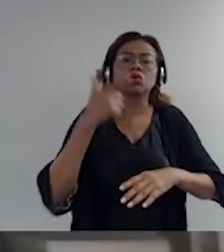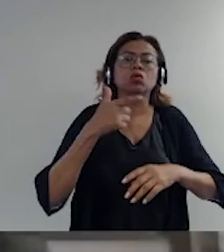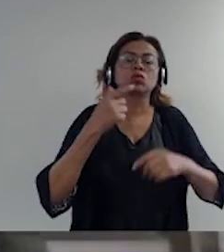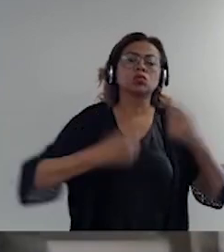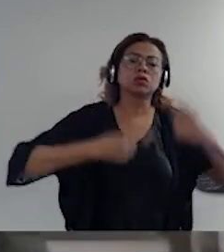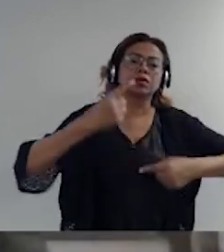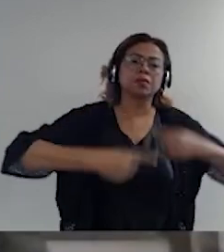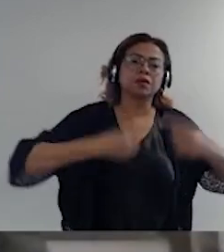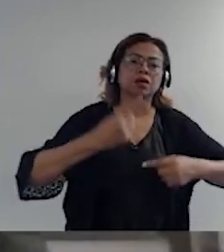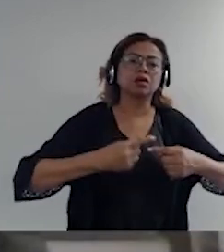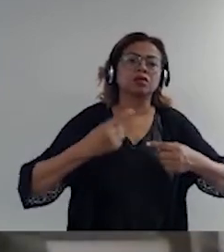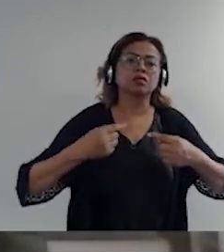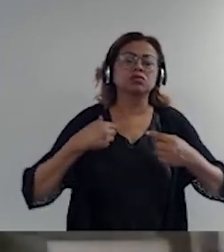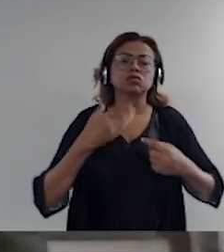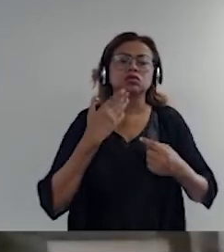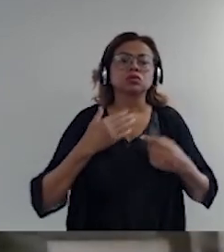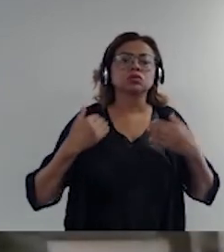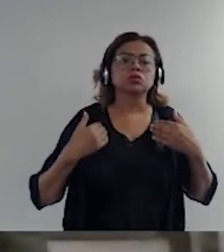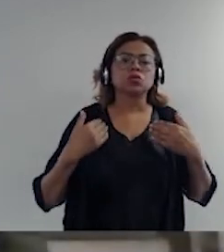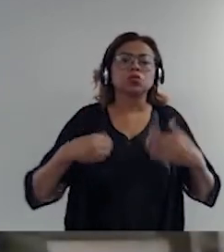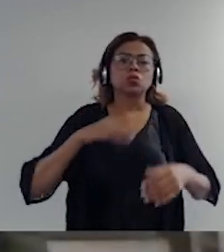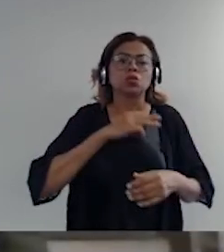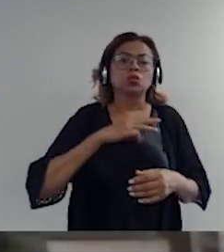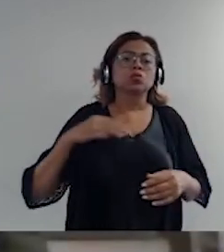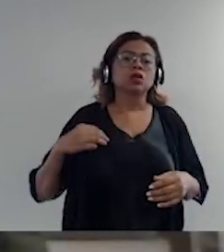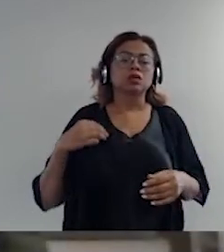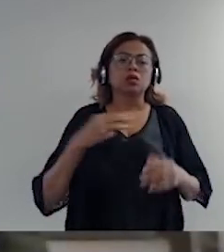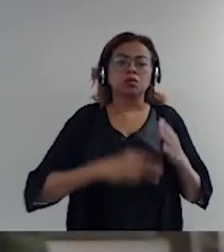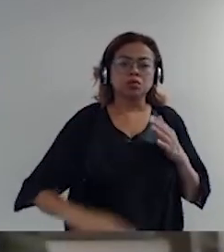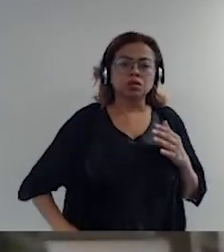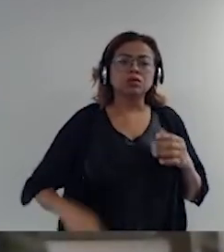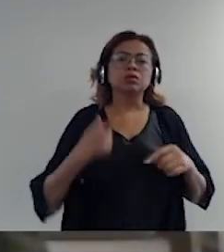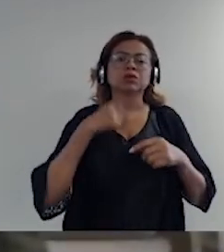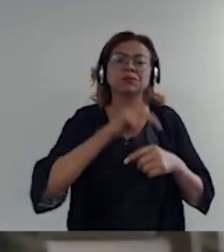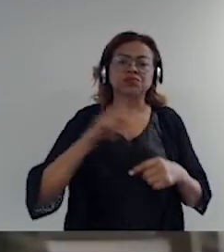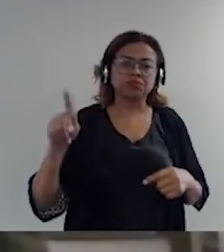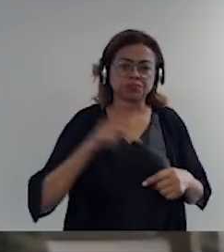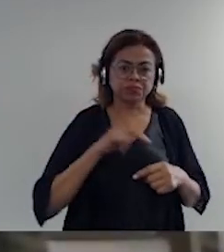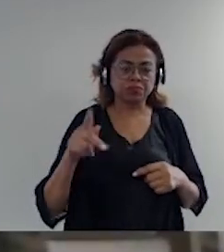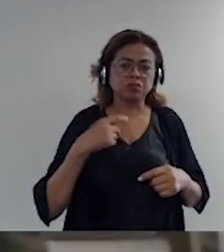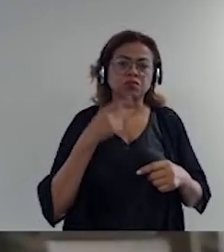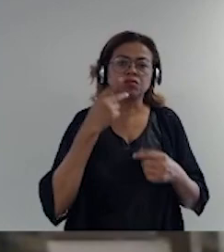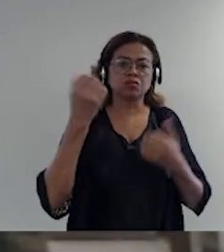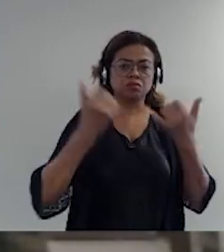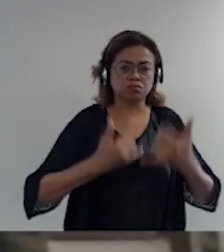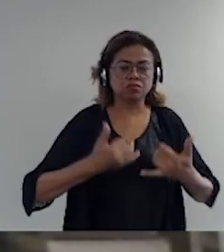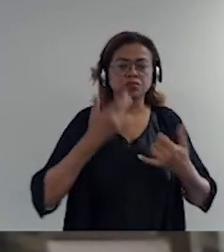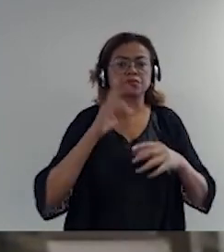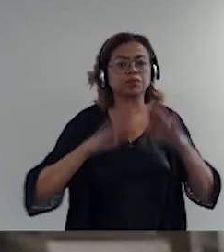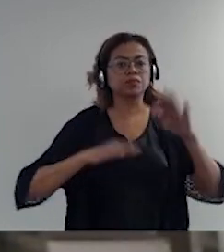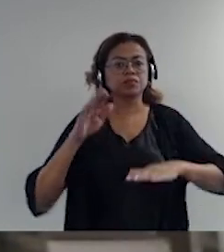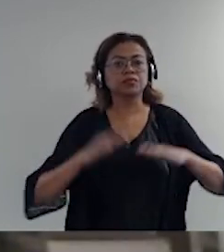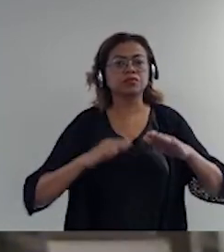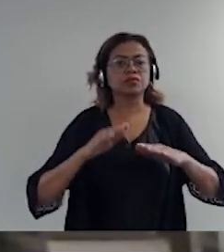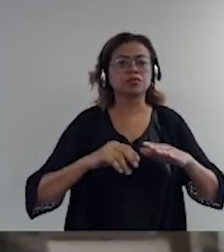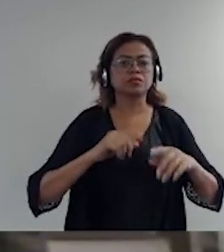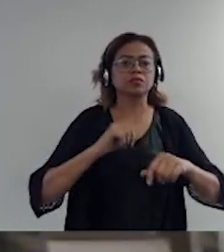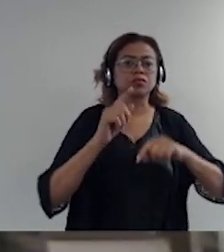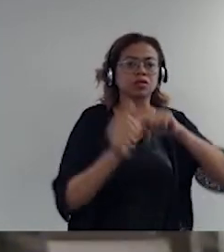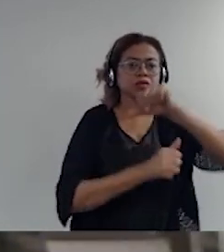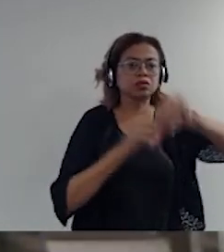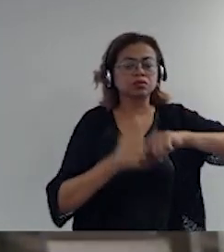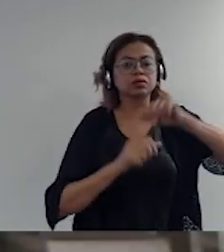professor da Universidade de São Paulo, de outra cadeira, não de Direito, da possibilidade de alternância entre a